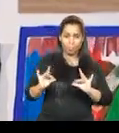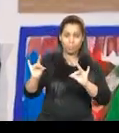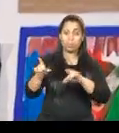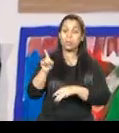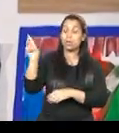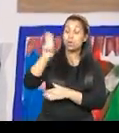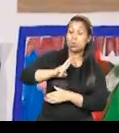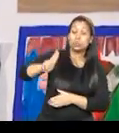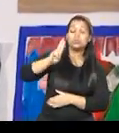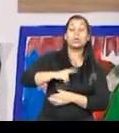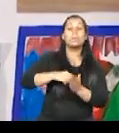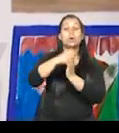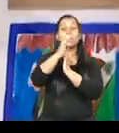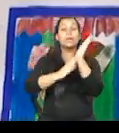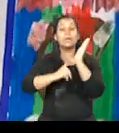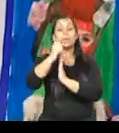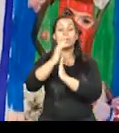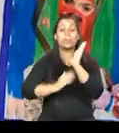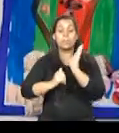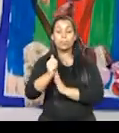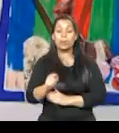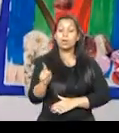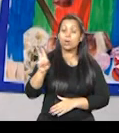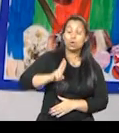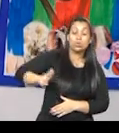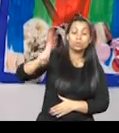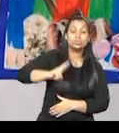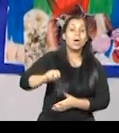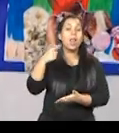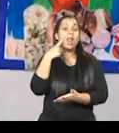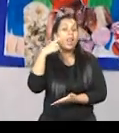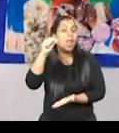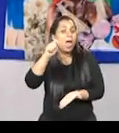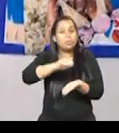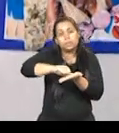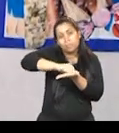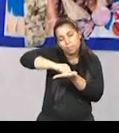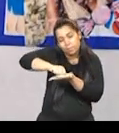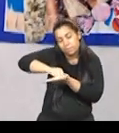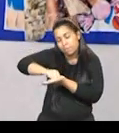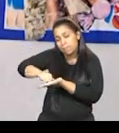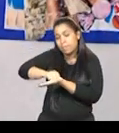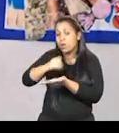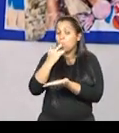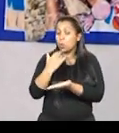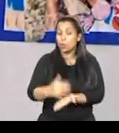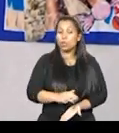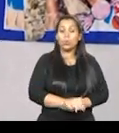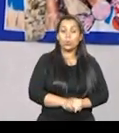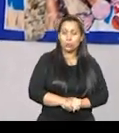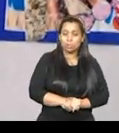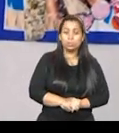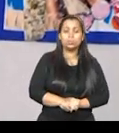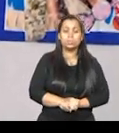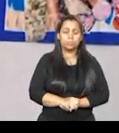daqui eu usei tinta guache. Nesse daqui eu usei lápis mesmo, lápis de cor, né? E utilizei várias